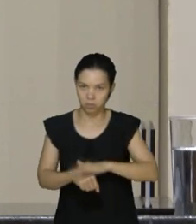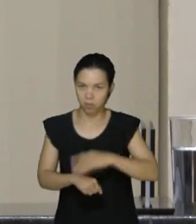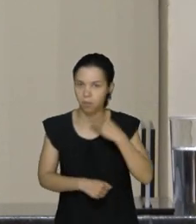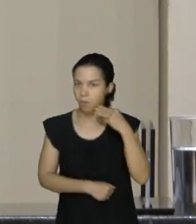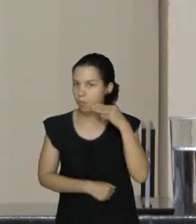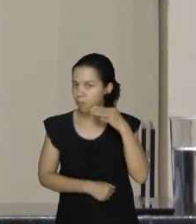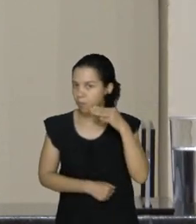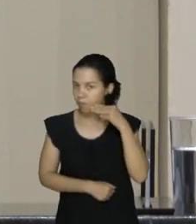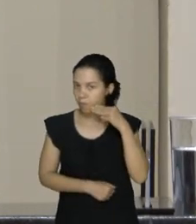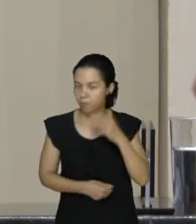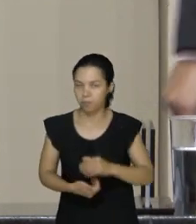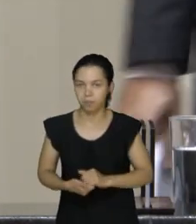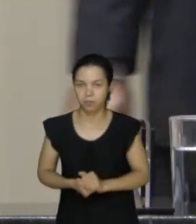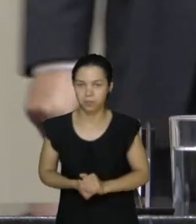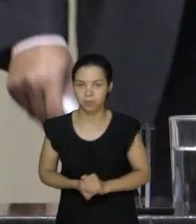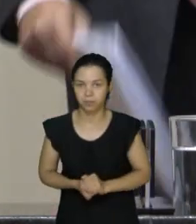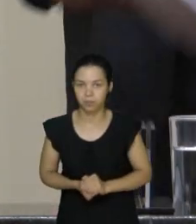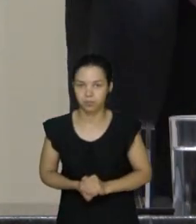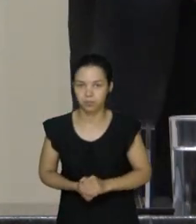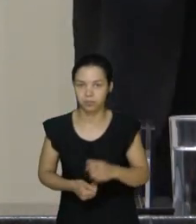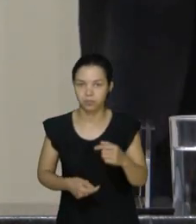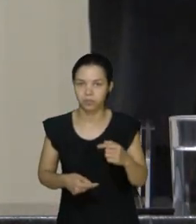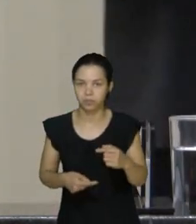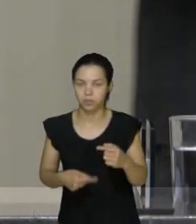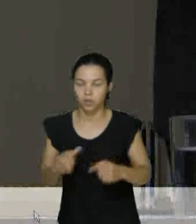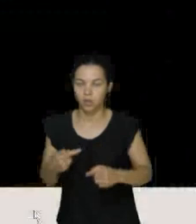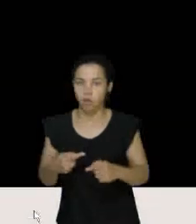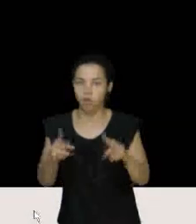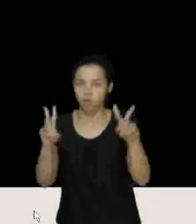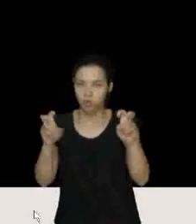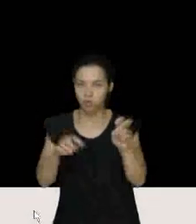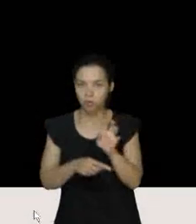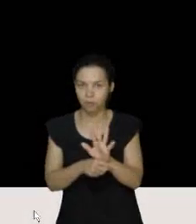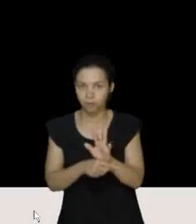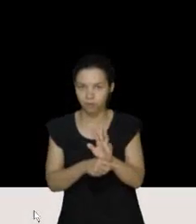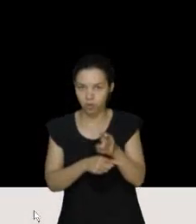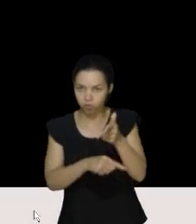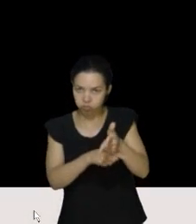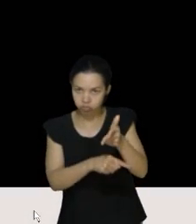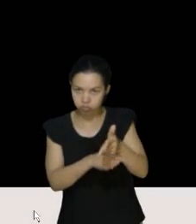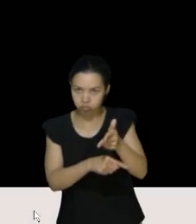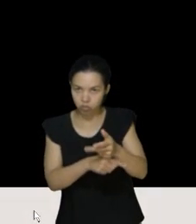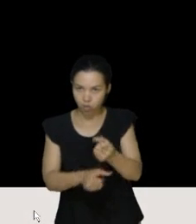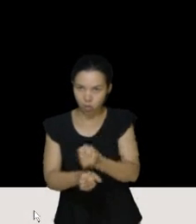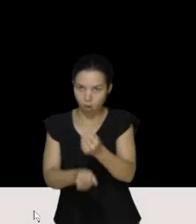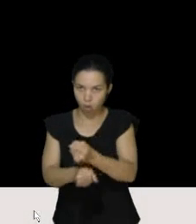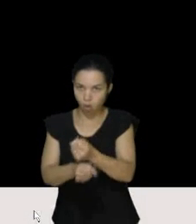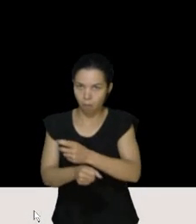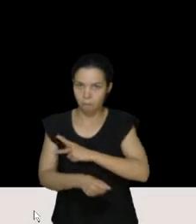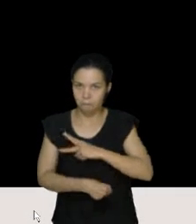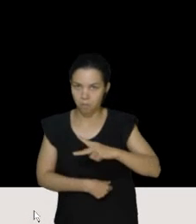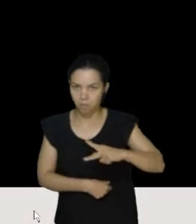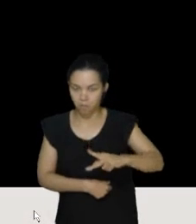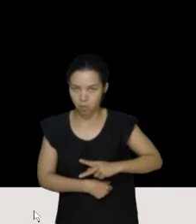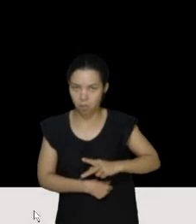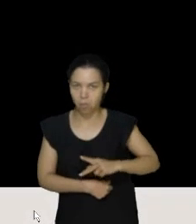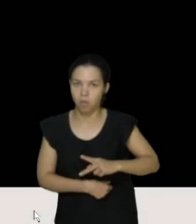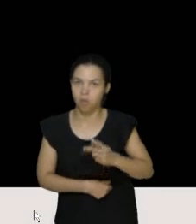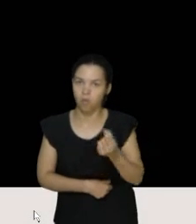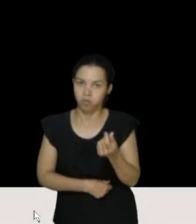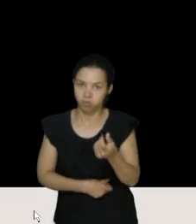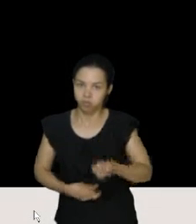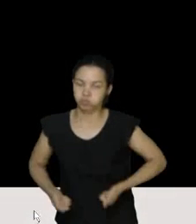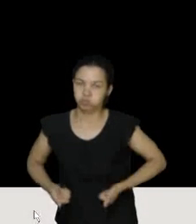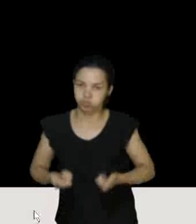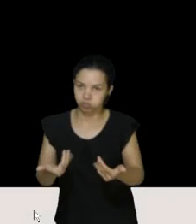Fengler, que dispõe sobre o vídeo monitoramento de obras públicas custeadas direta ou indiretamente,